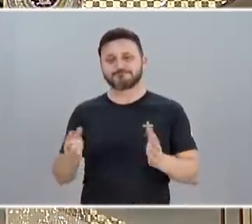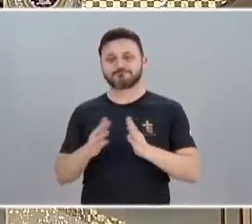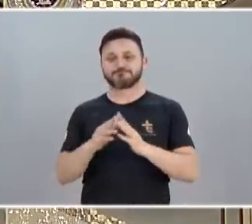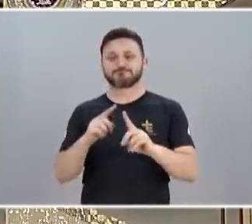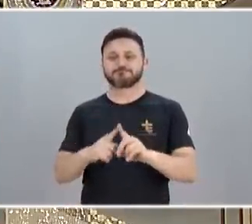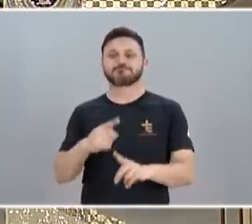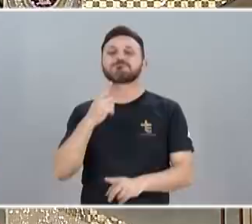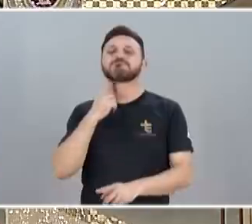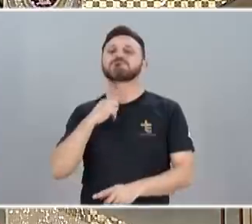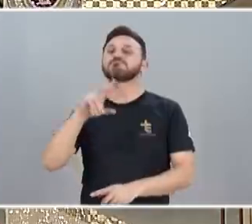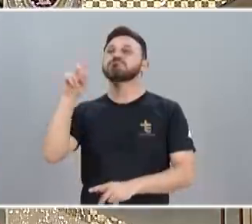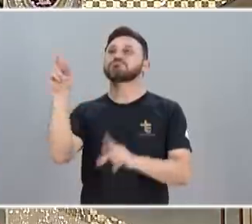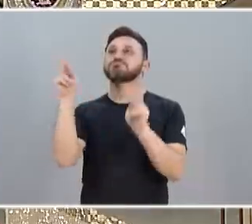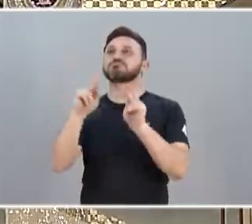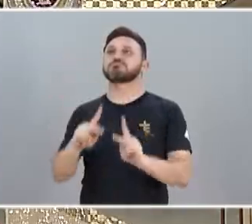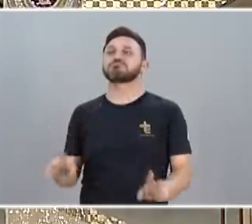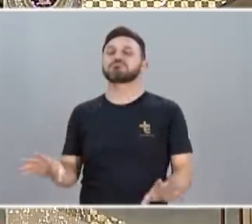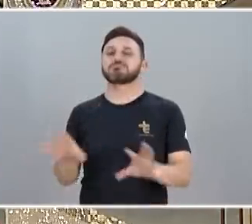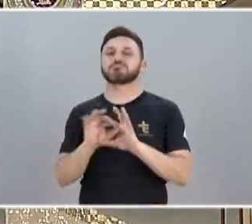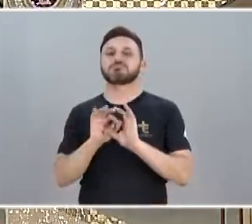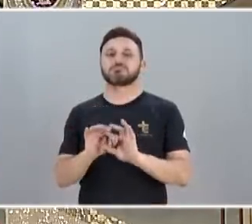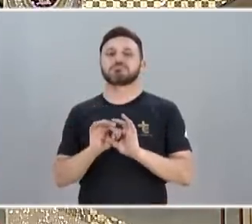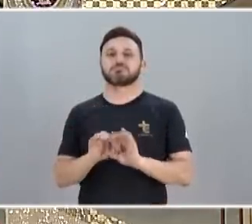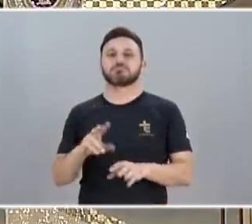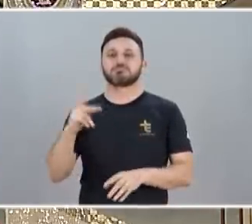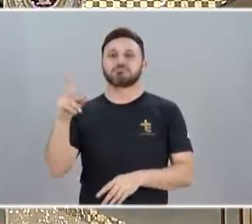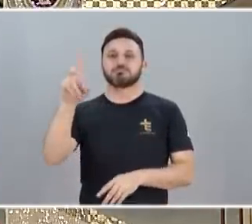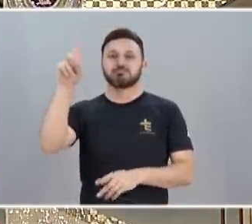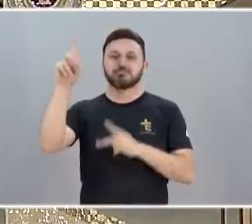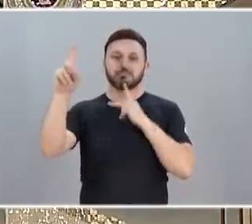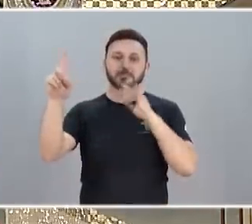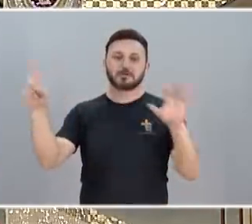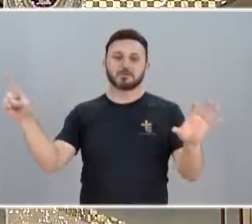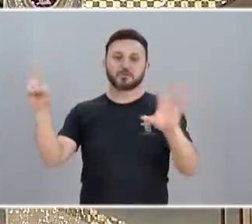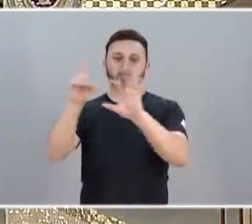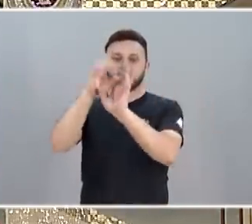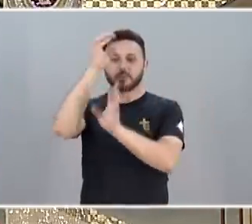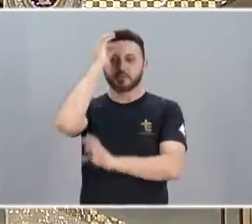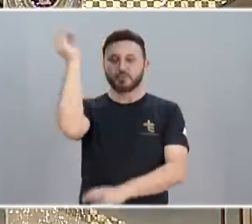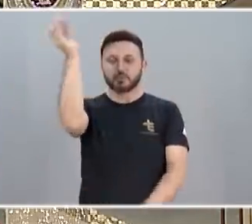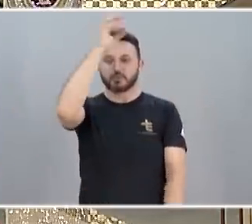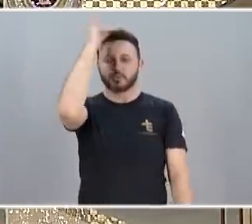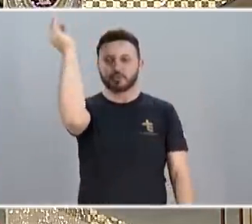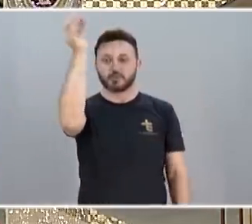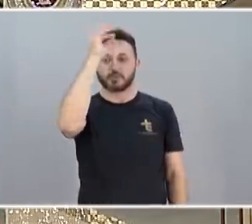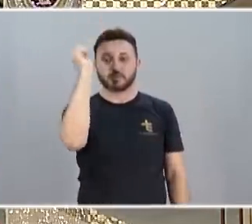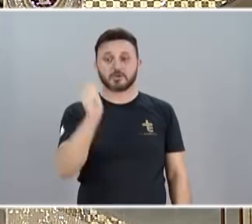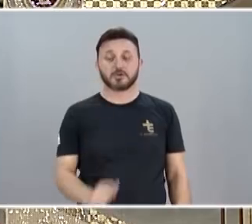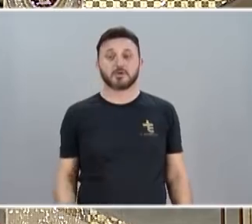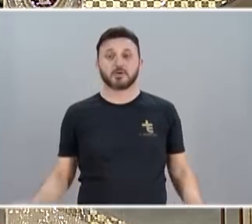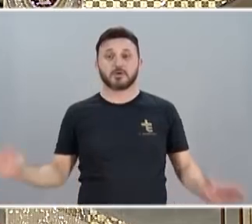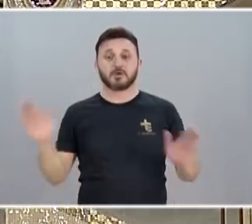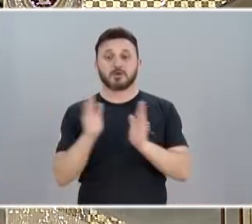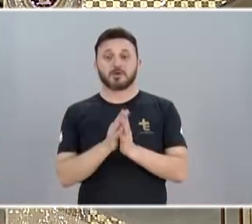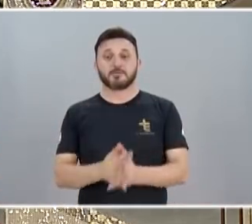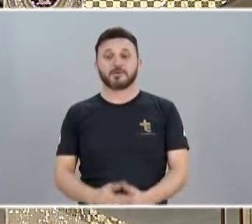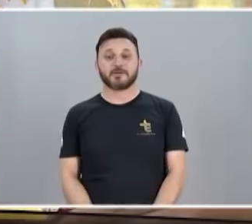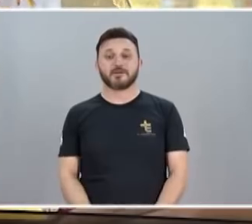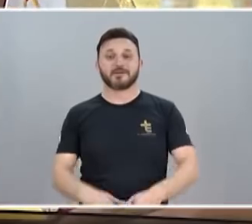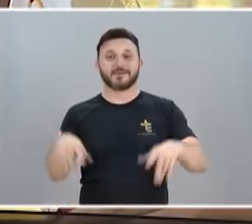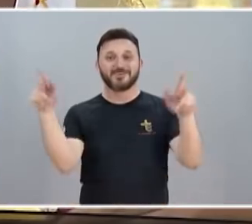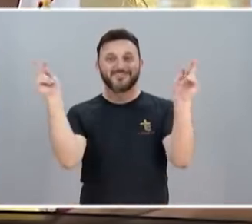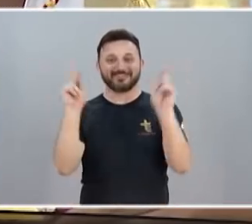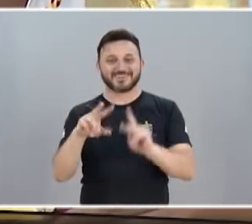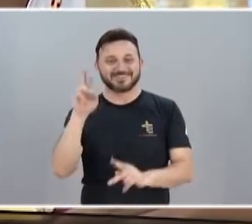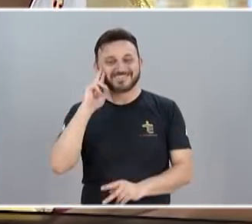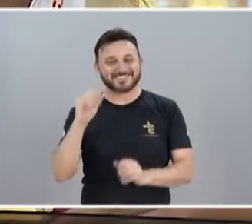a fé que anima a vossa igreja, dai-lhe segundo o vosso desejo, paz, unidade. Vós que sois Deus com o Pai e o Espírito Santo. Amém. Que a